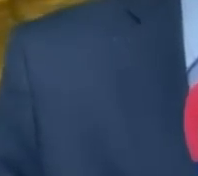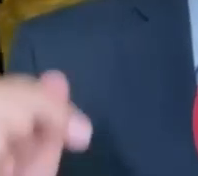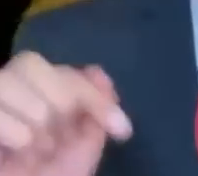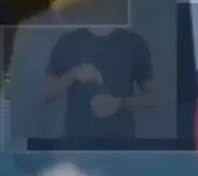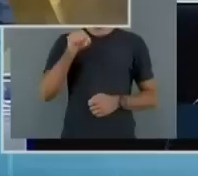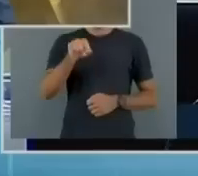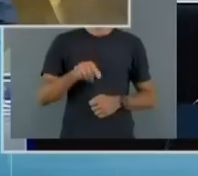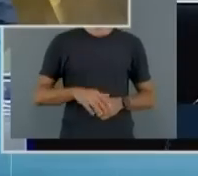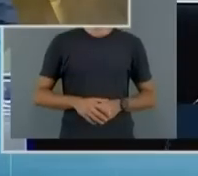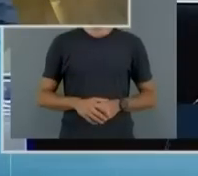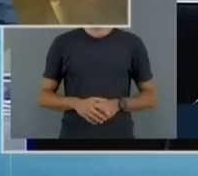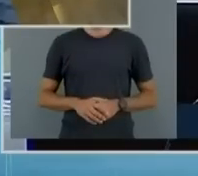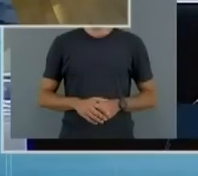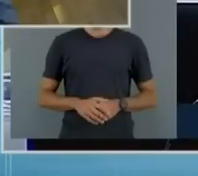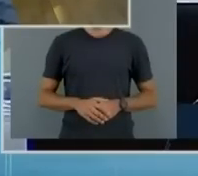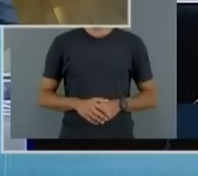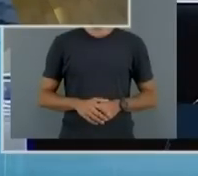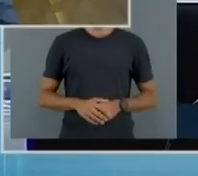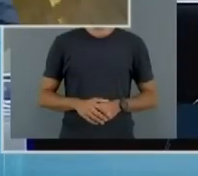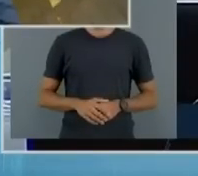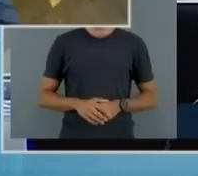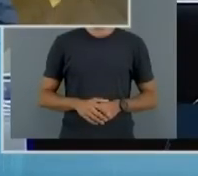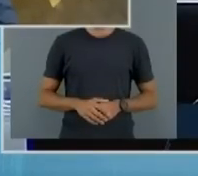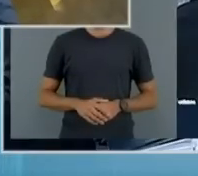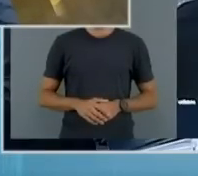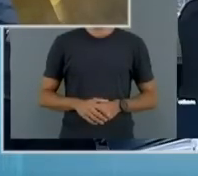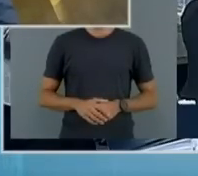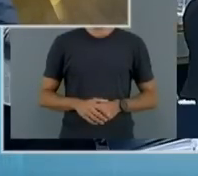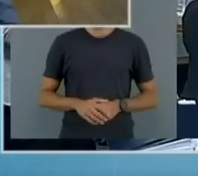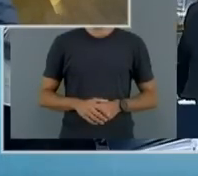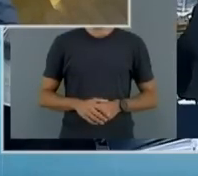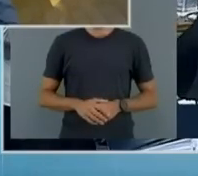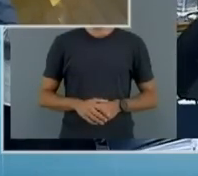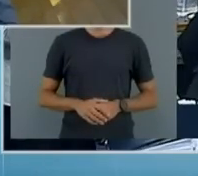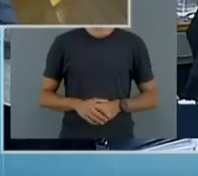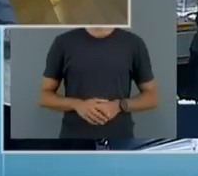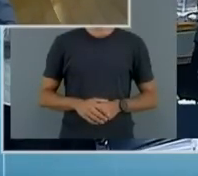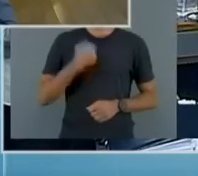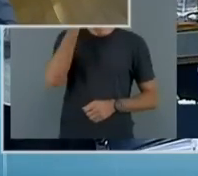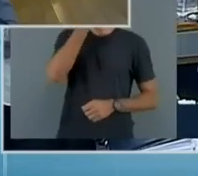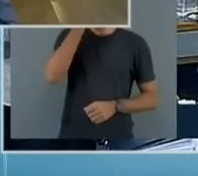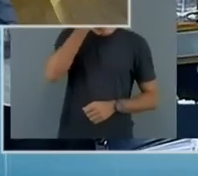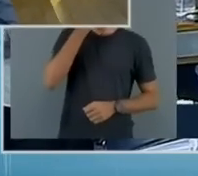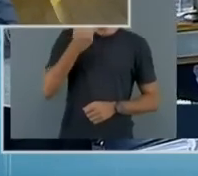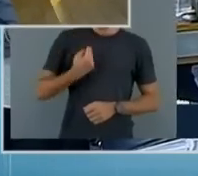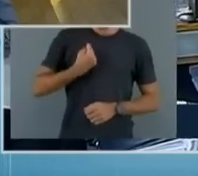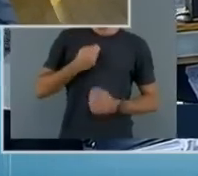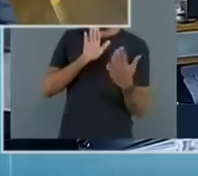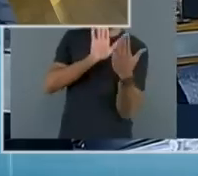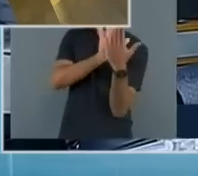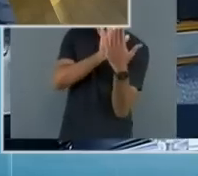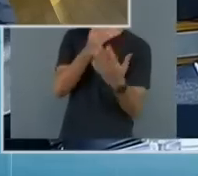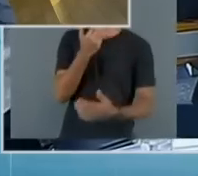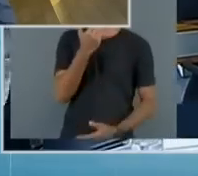na condição de secretário de segurança do Distrito Federal, ainda que ele estava ausente, estava em Orlando.